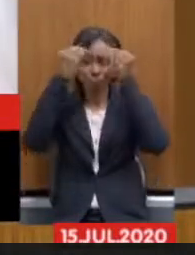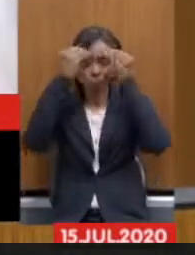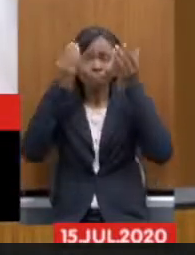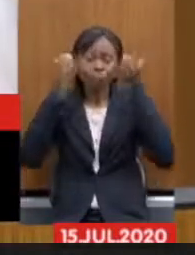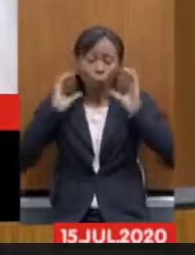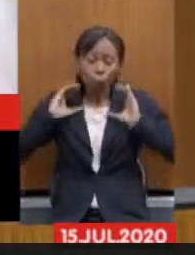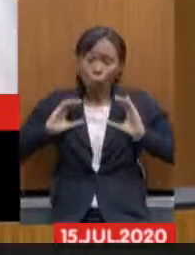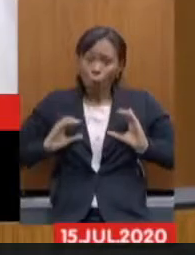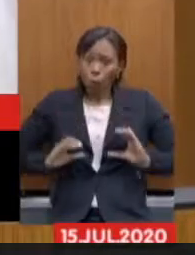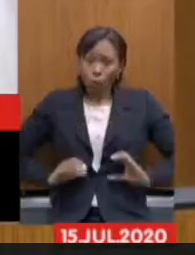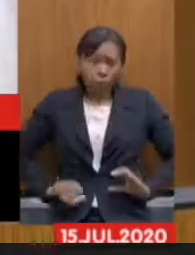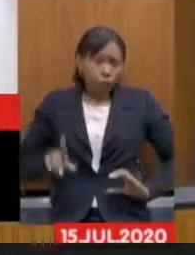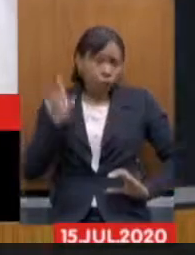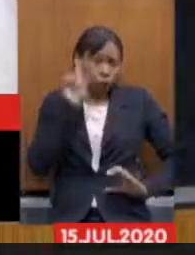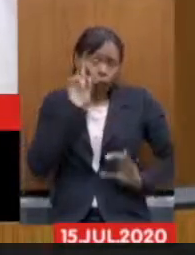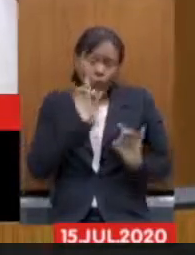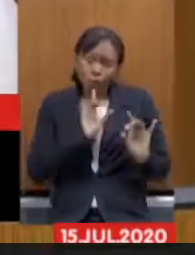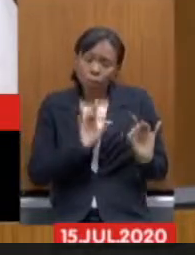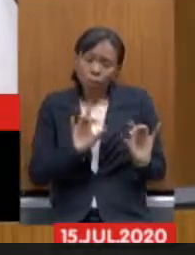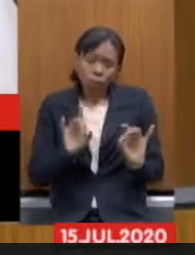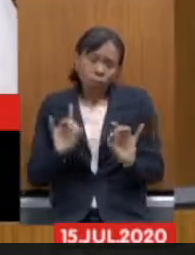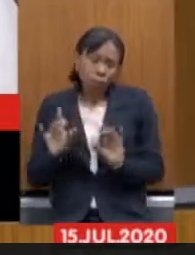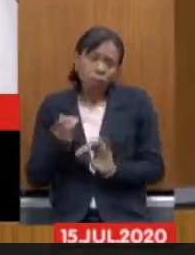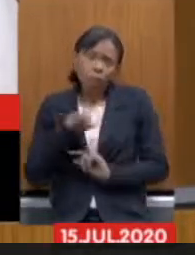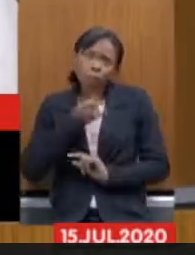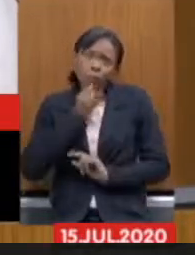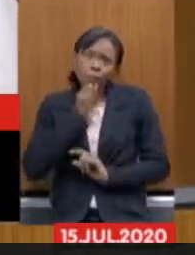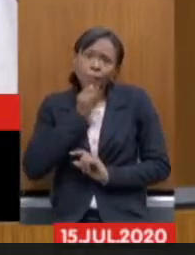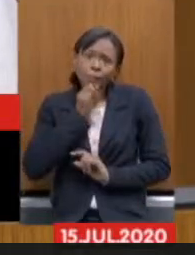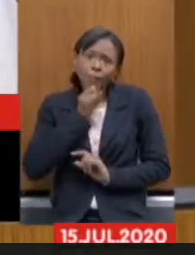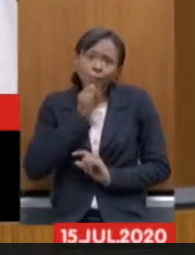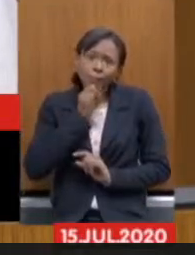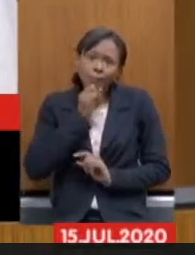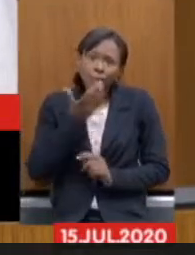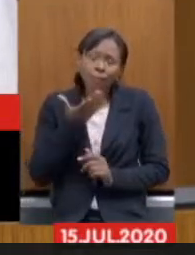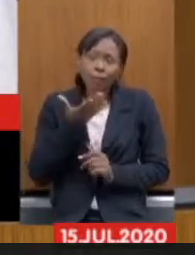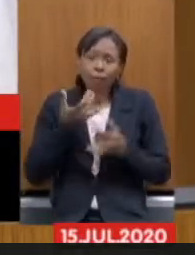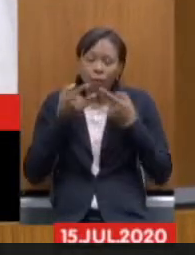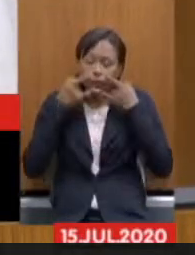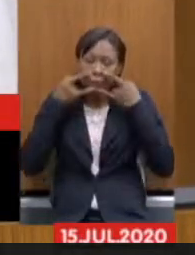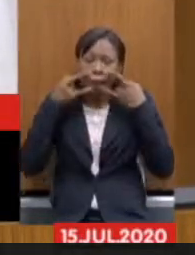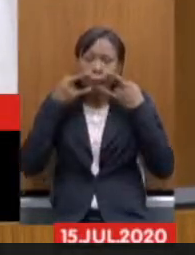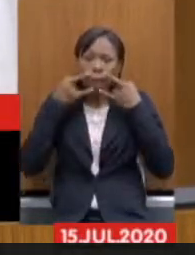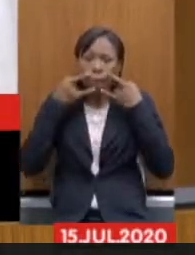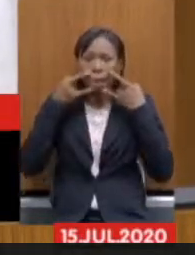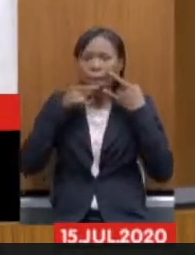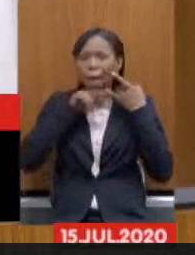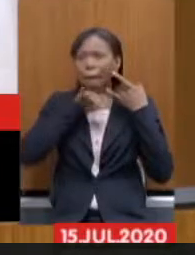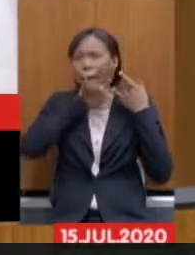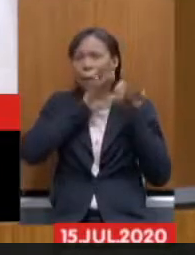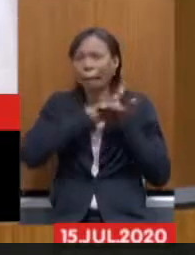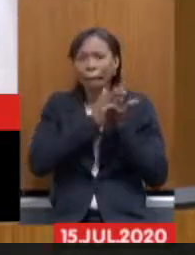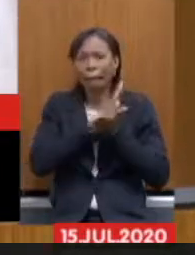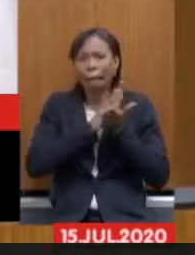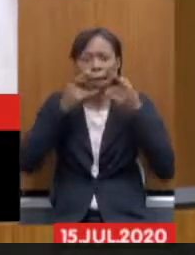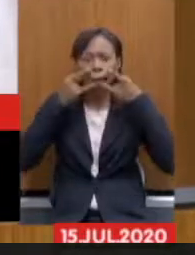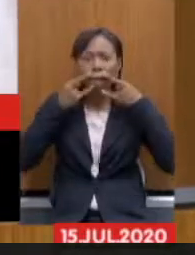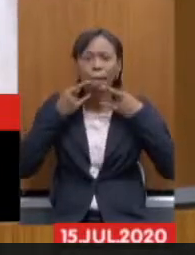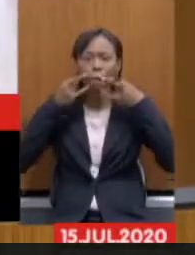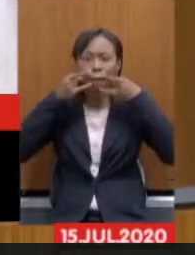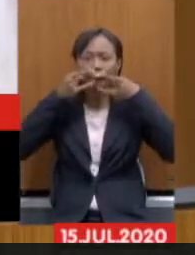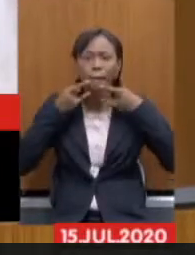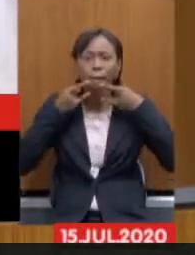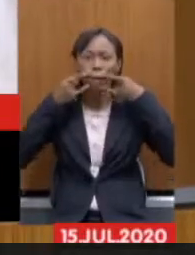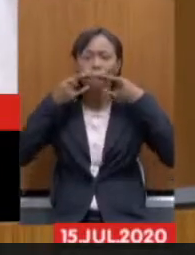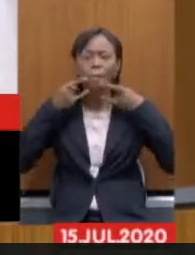nosso comportamento cotidiano como por exemplo as incômoda máscara que fica toda hora caindo e que eu acho que nós vamos